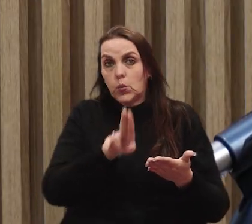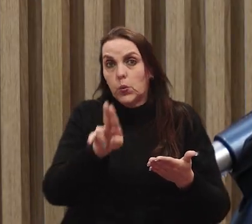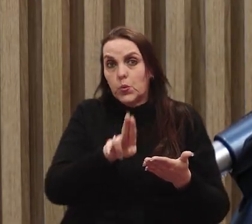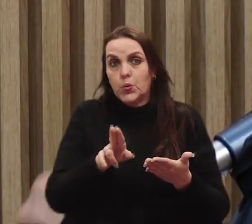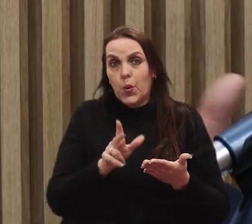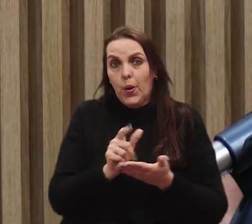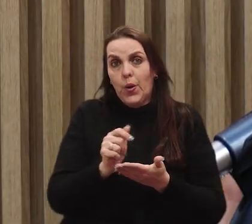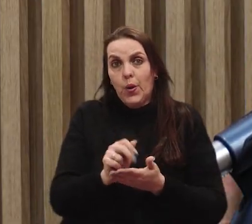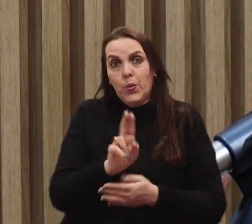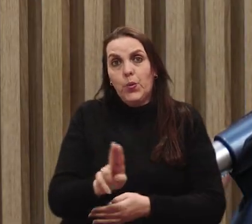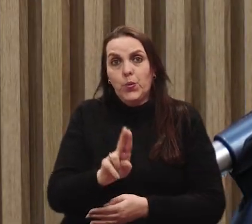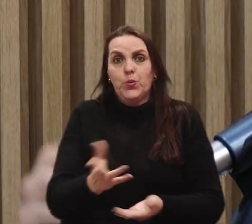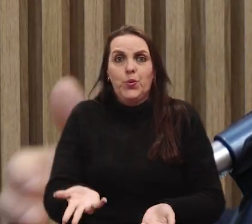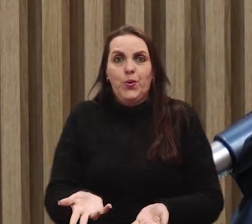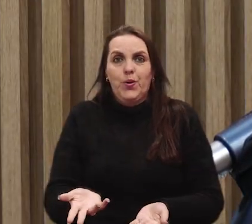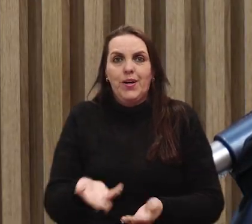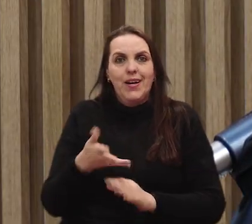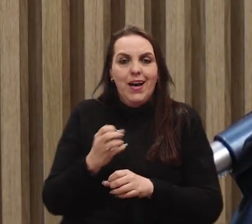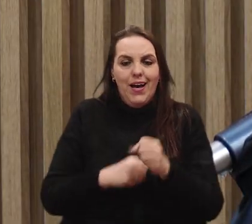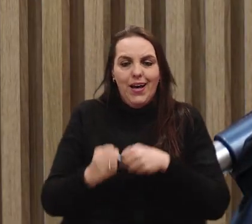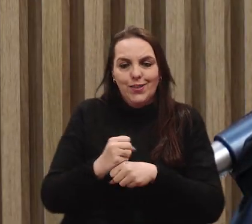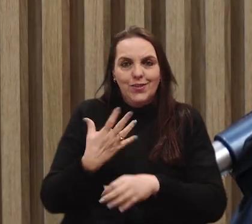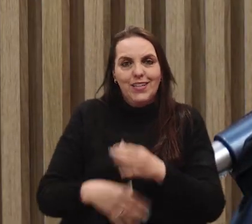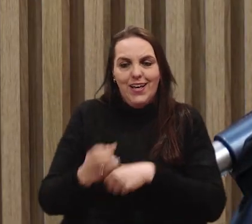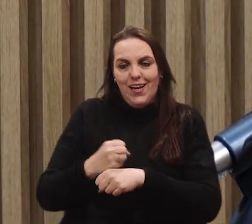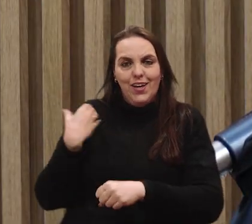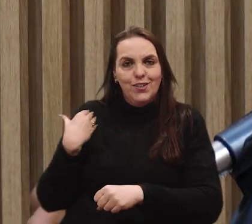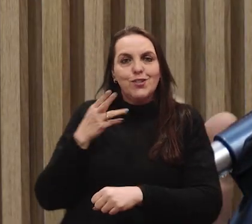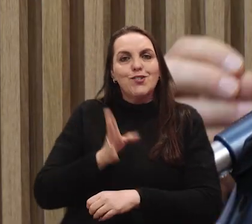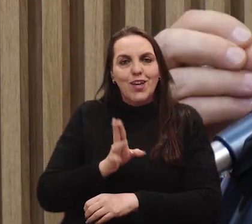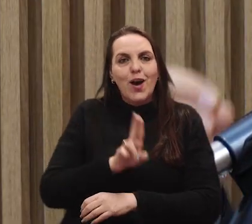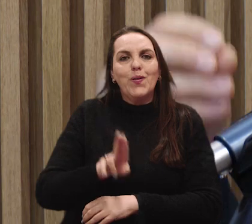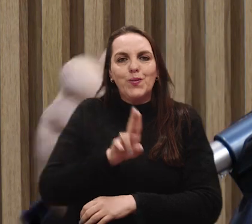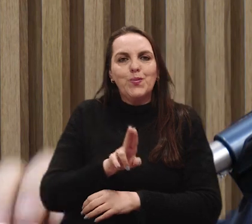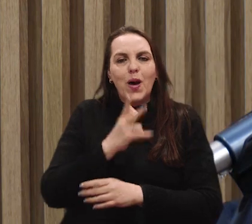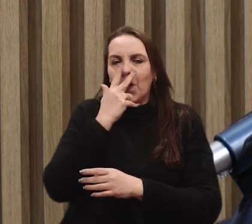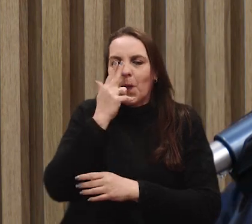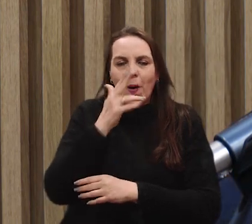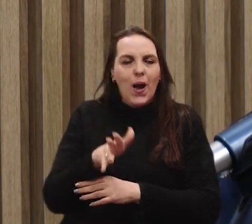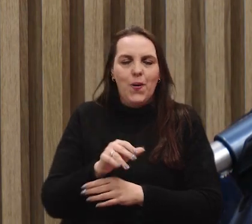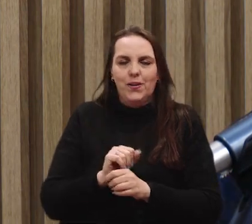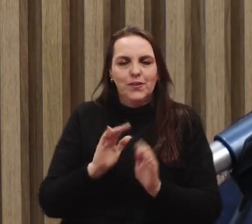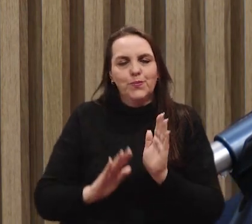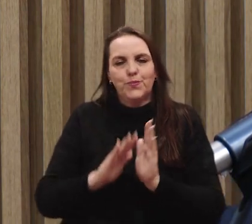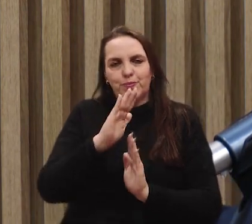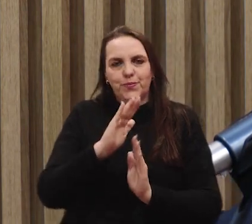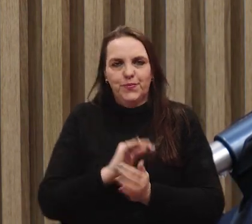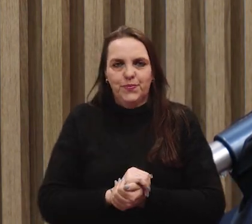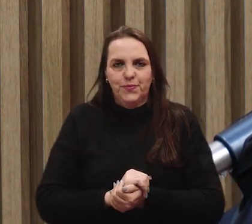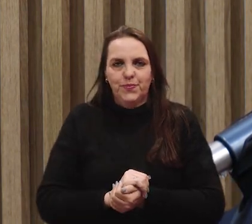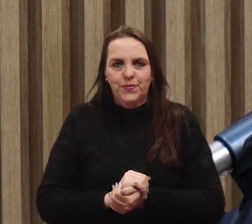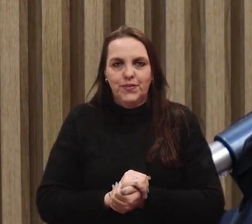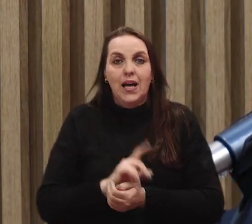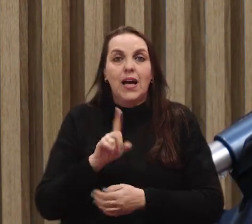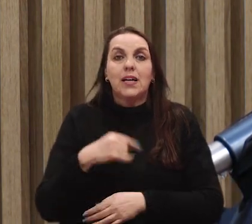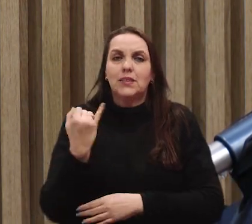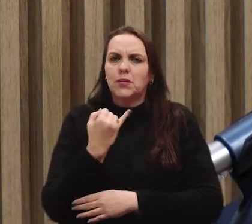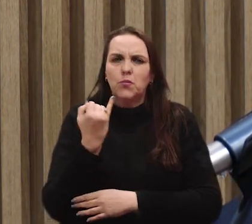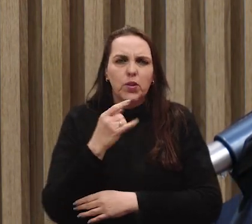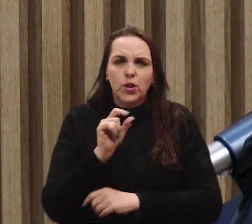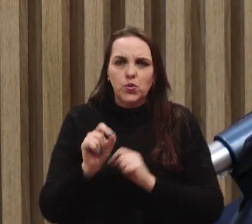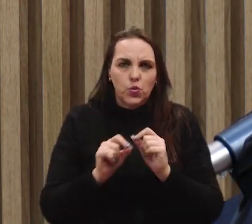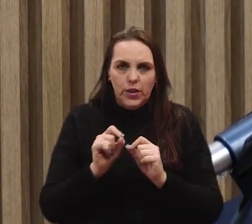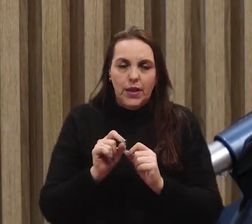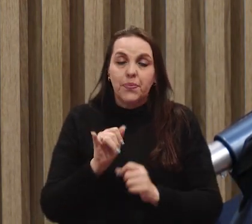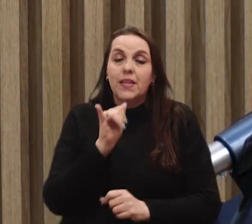consumiu. Perfeito. Se tu já nos outros anos, tu já consumia isso. E é importante uma questão assim bem